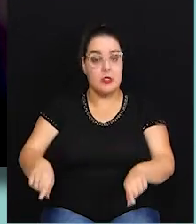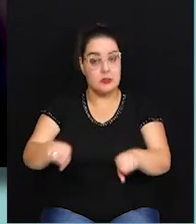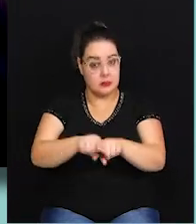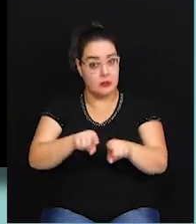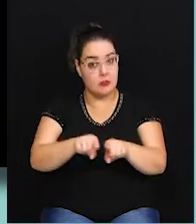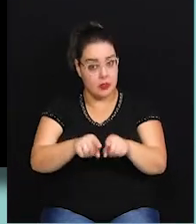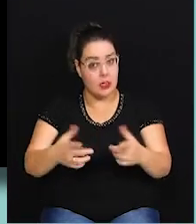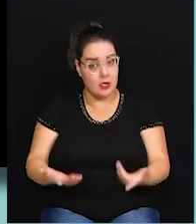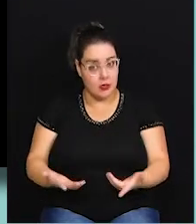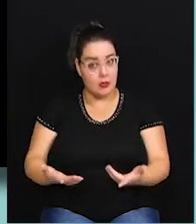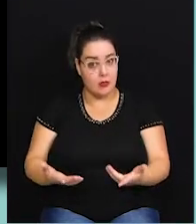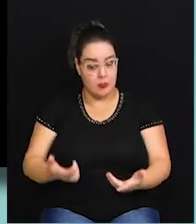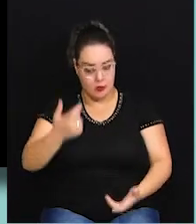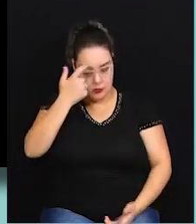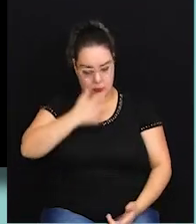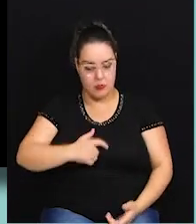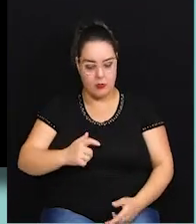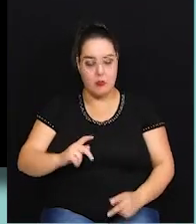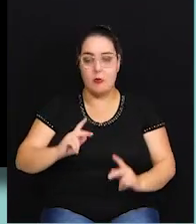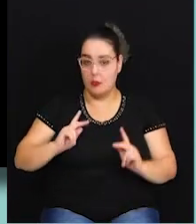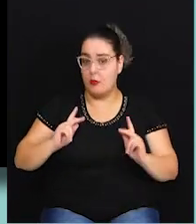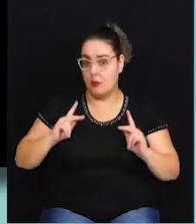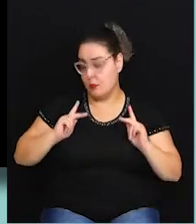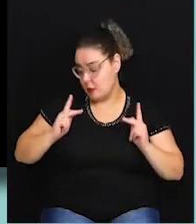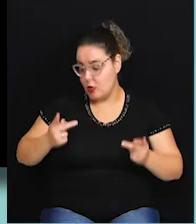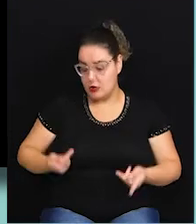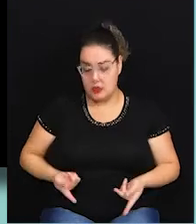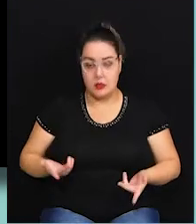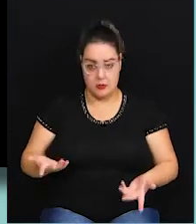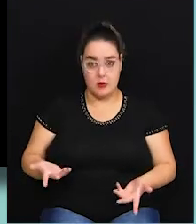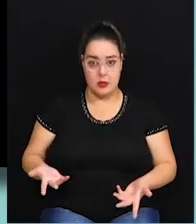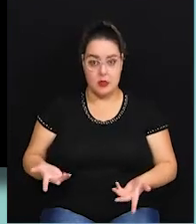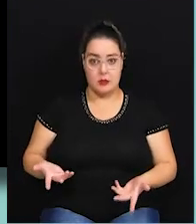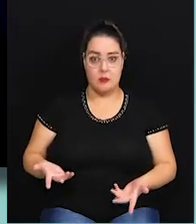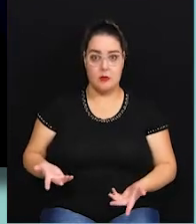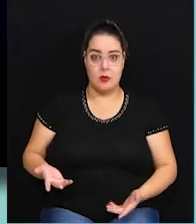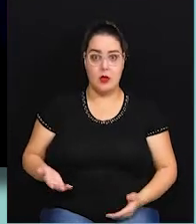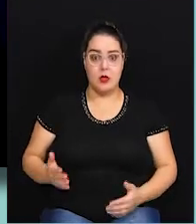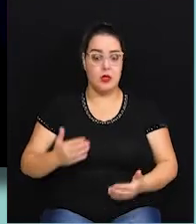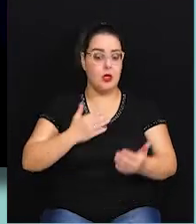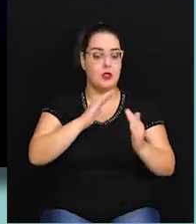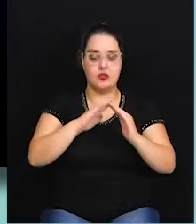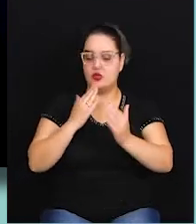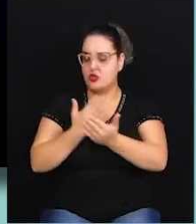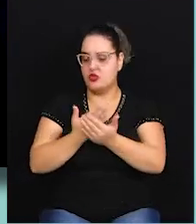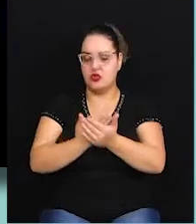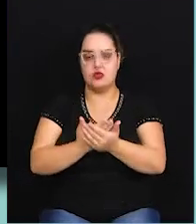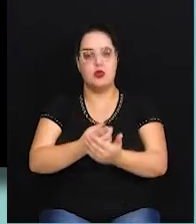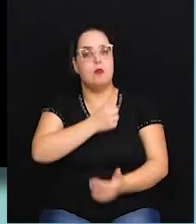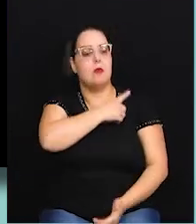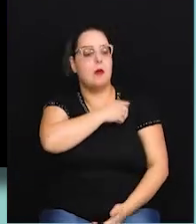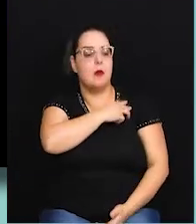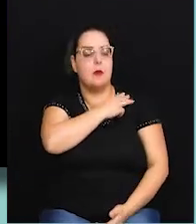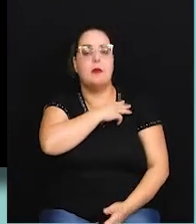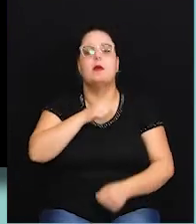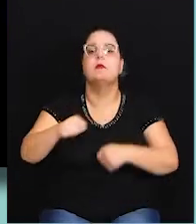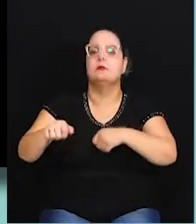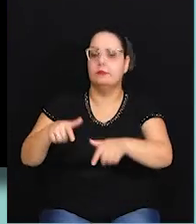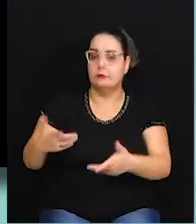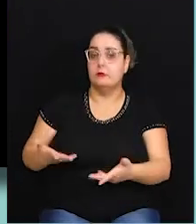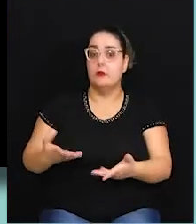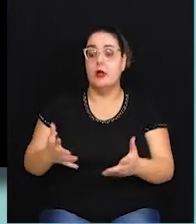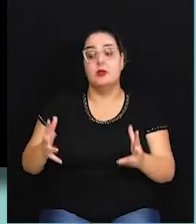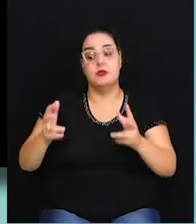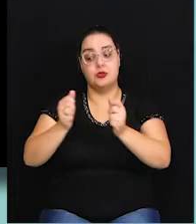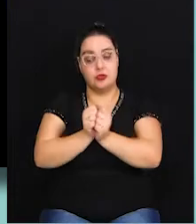nossa formação como pessoas, porque nós estamos juntas contribuindo para a busca de uma solução para um problema